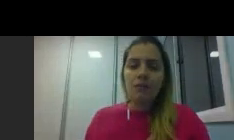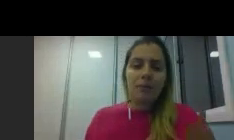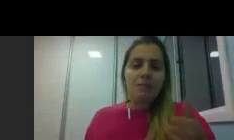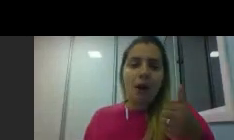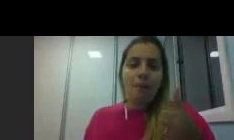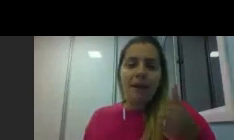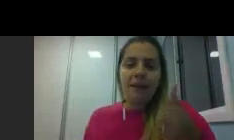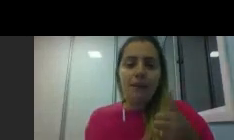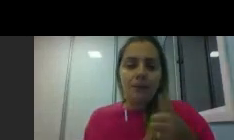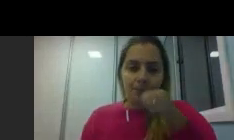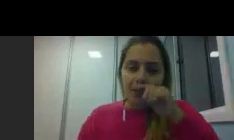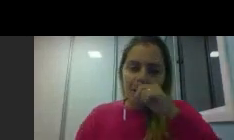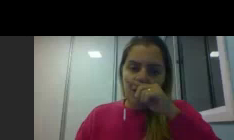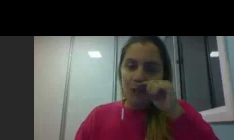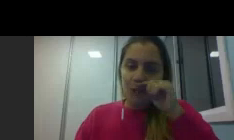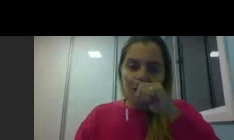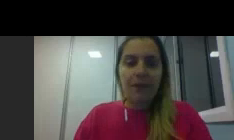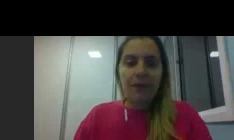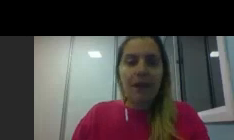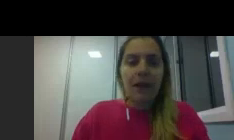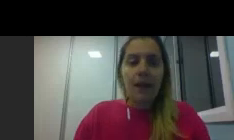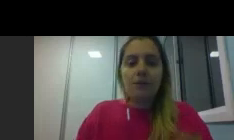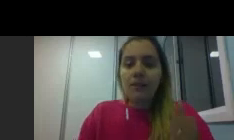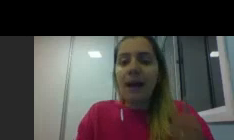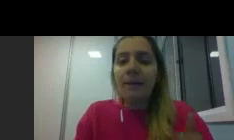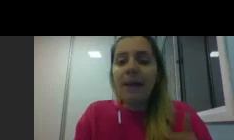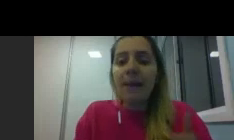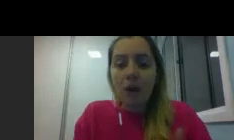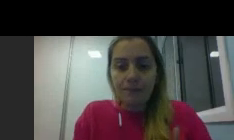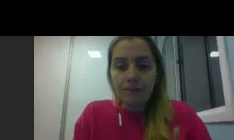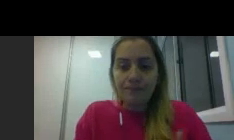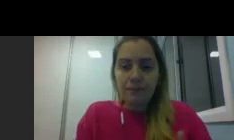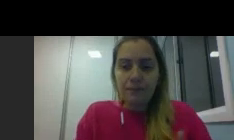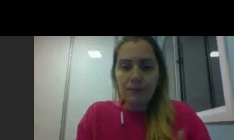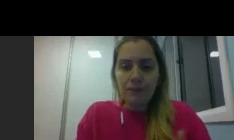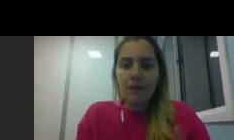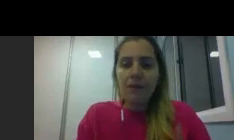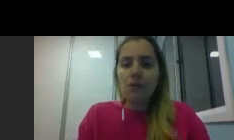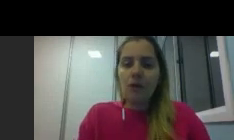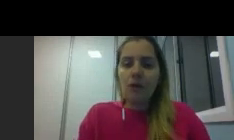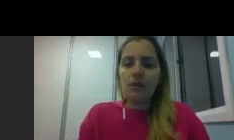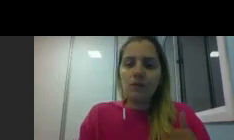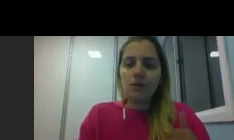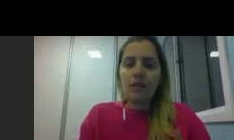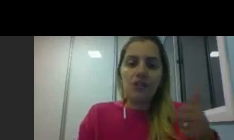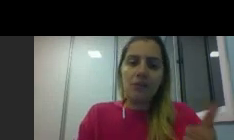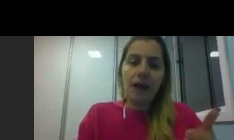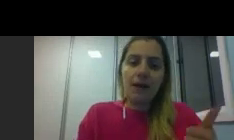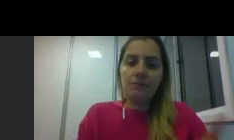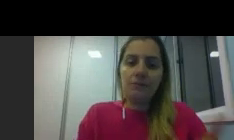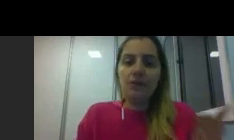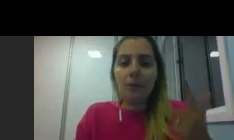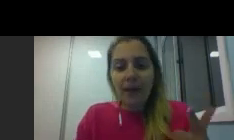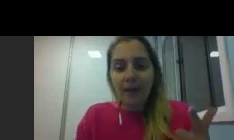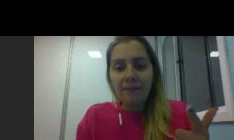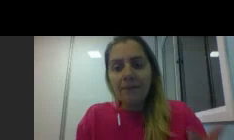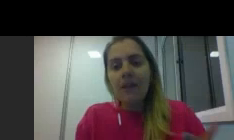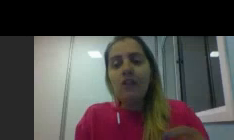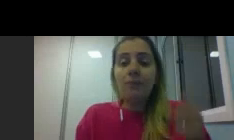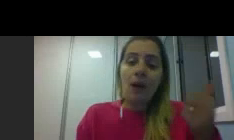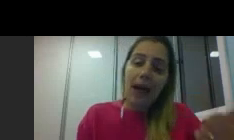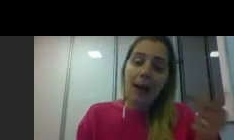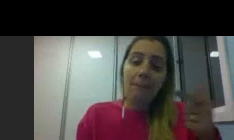Nós temos o principal padrão que a gente usa, é o sistema ABO. pessoas com sangue tipo A,